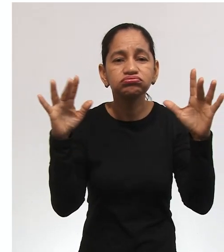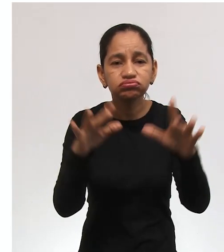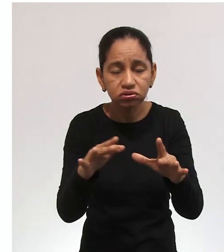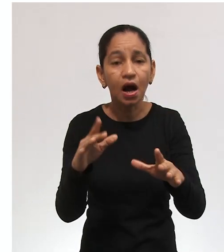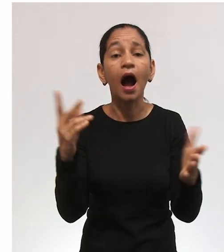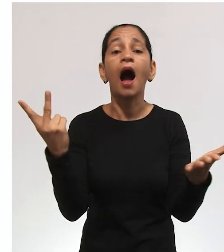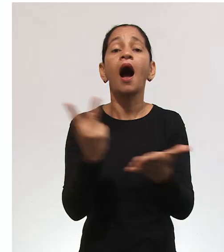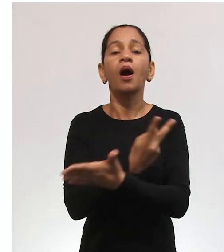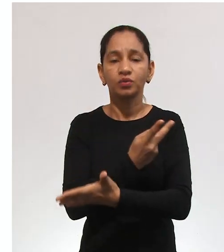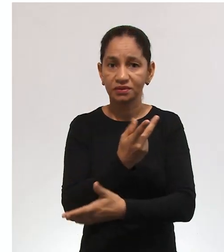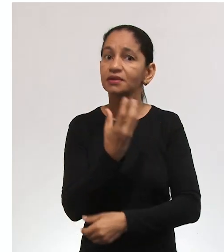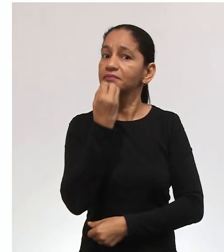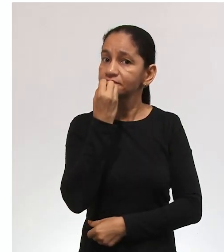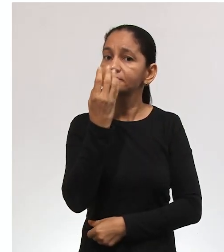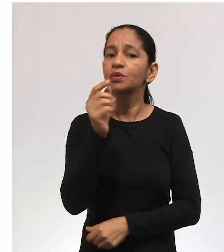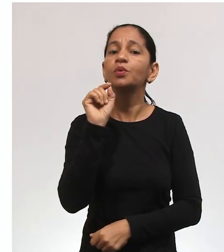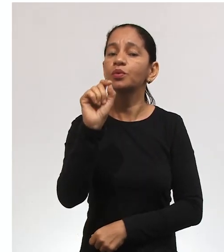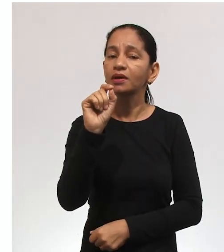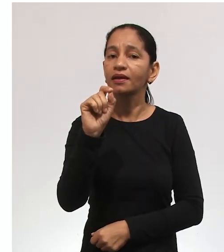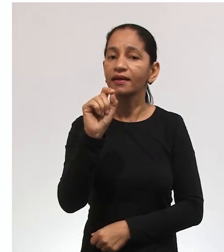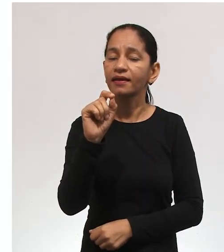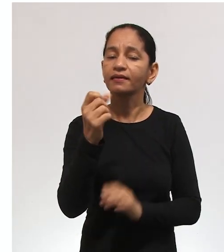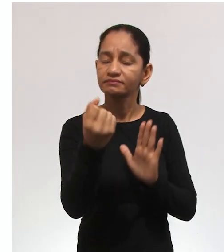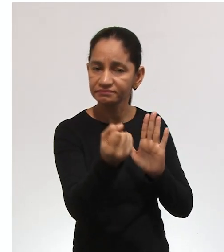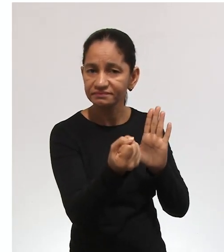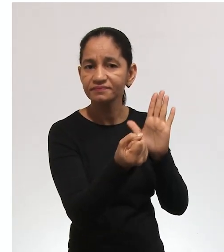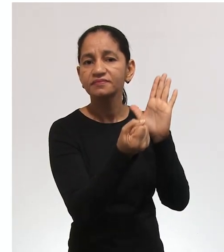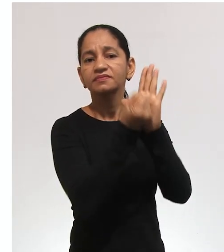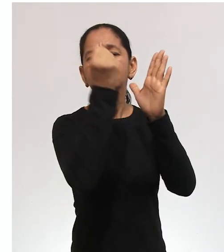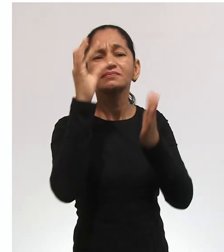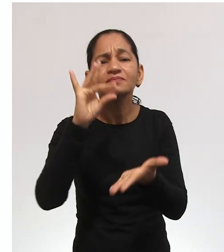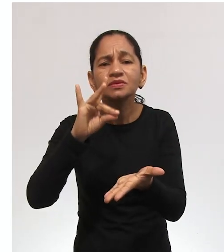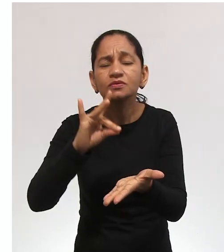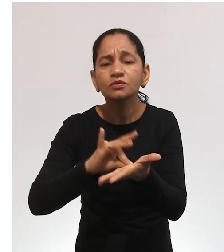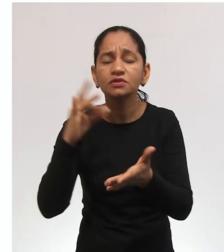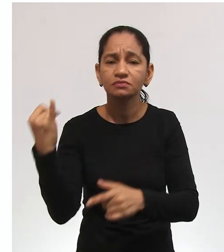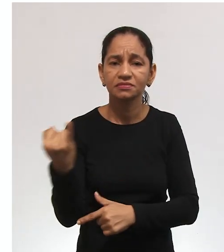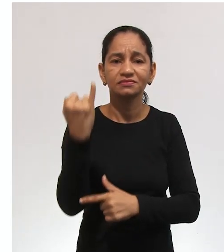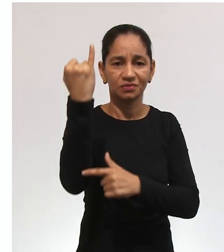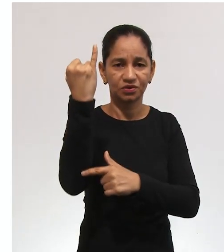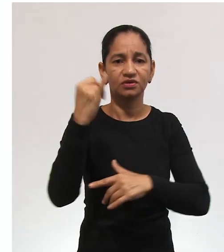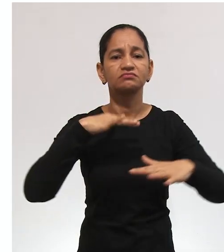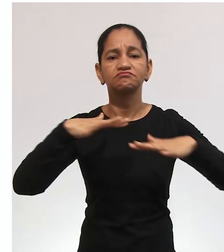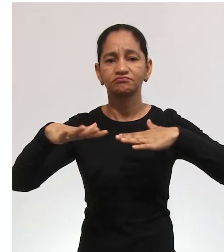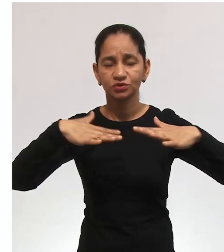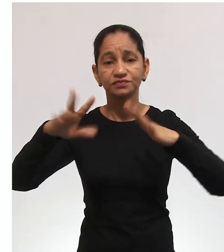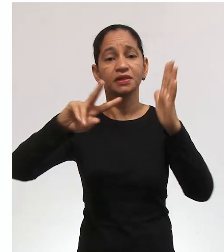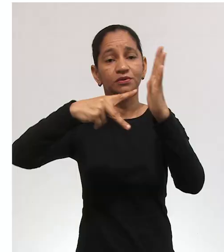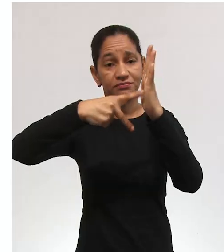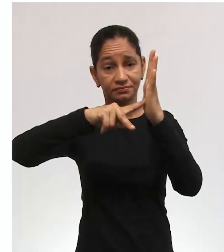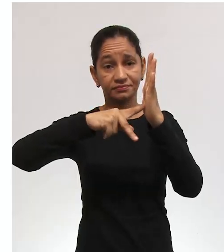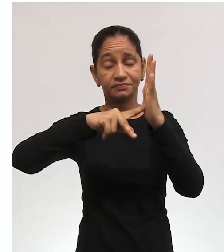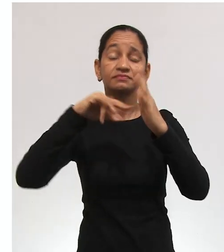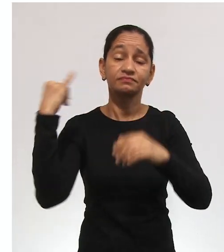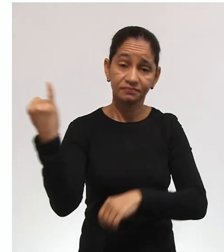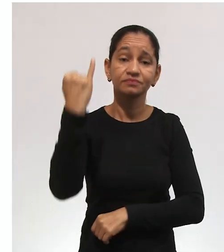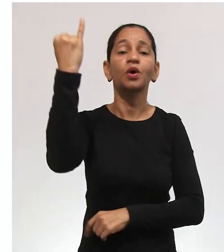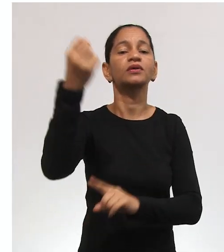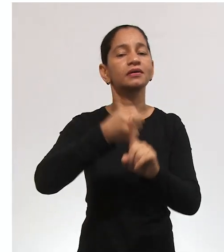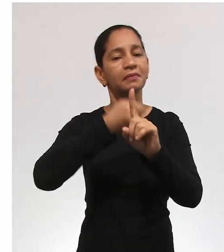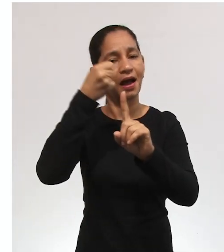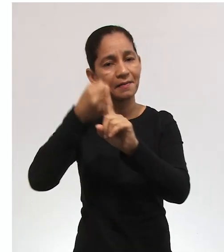que aqui, pessoal, tem talvez uma das origens mais importantes dos movimentos sindicais, da luta